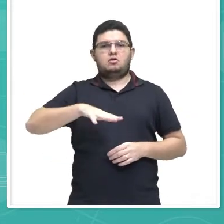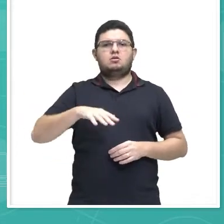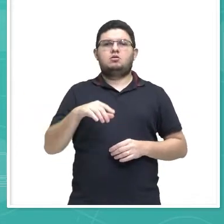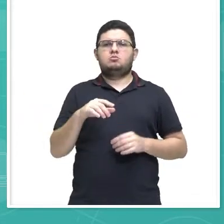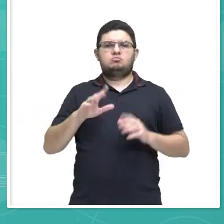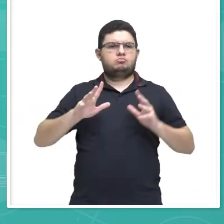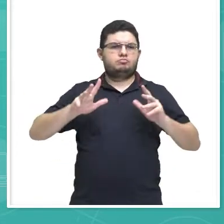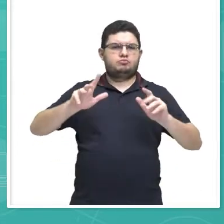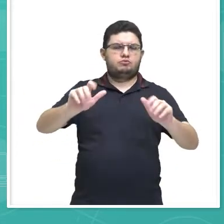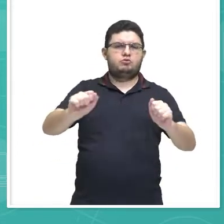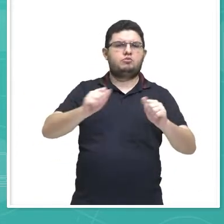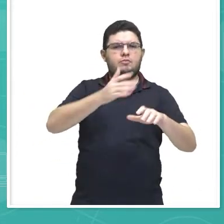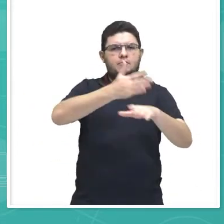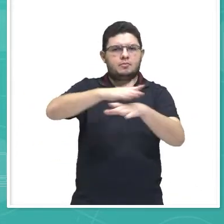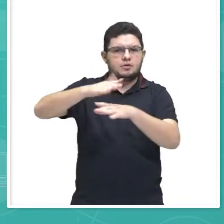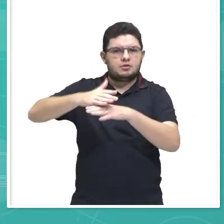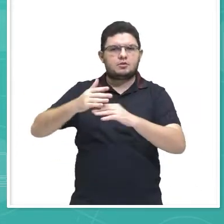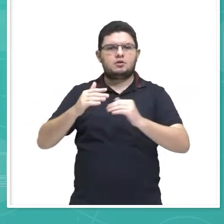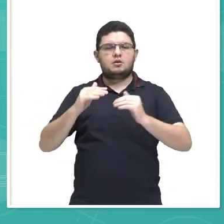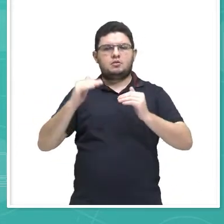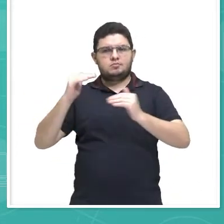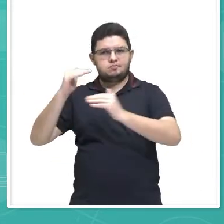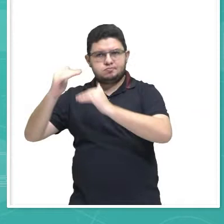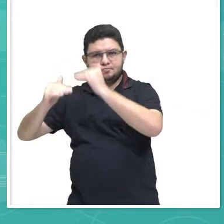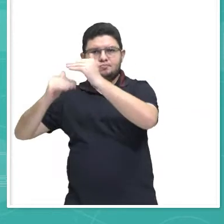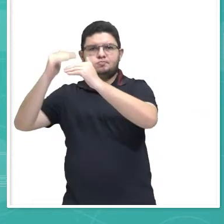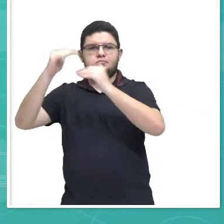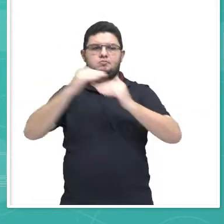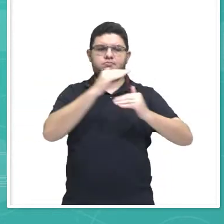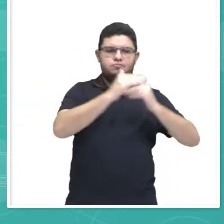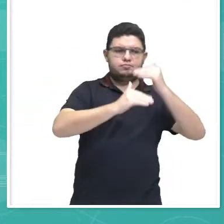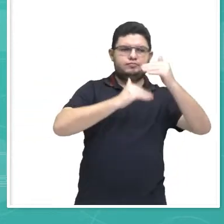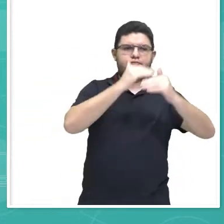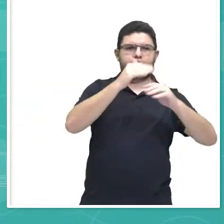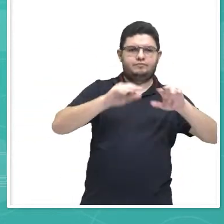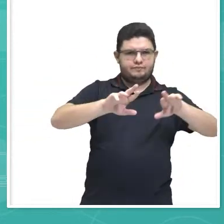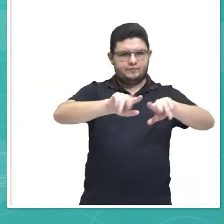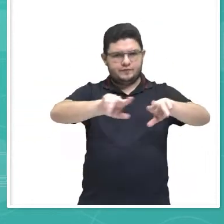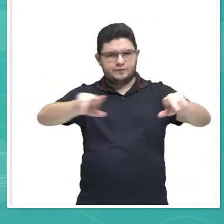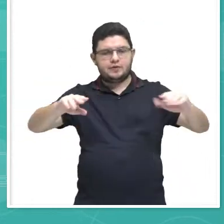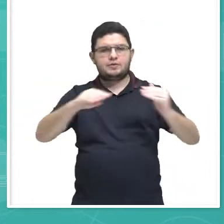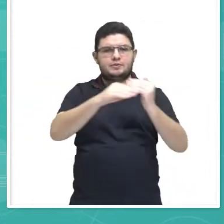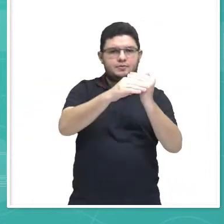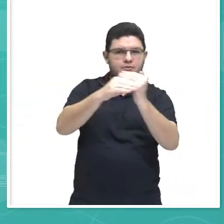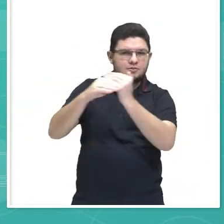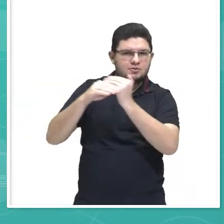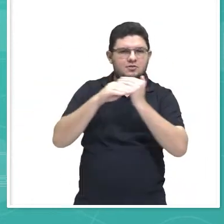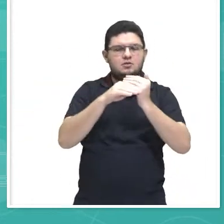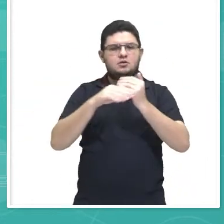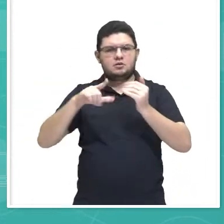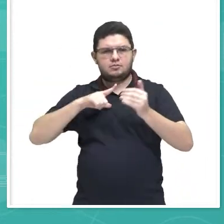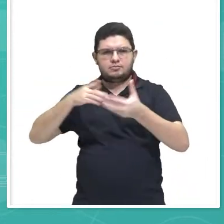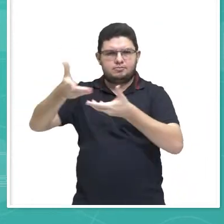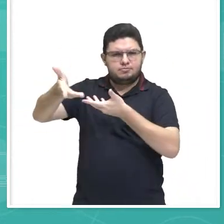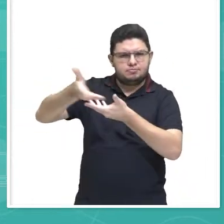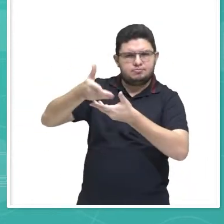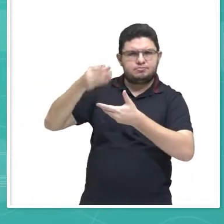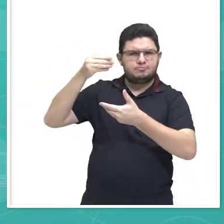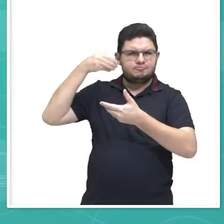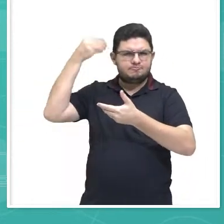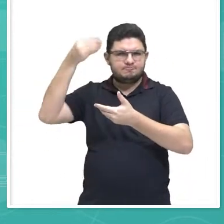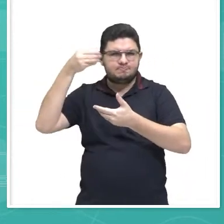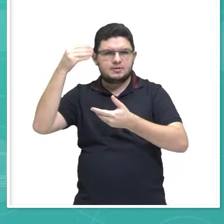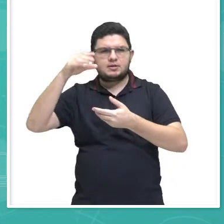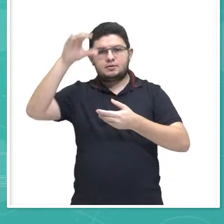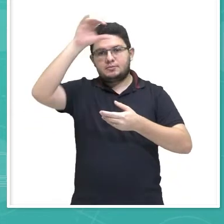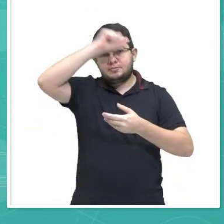devem crescer juntos, né? Então, ter essa mutualidade, ter essa troca de experiências, de aprendizado, de